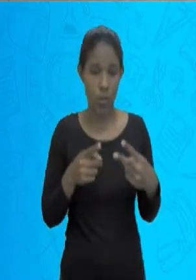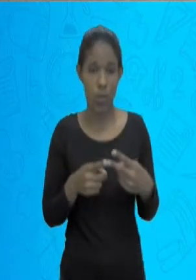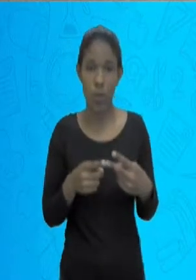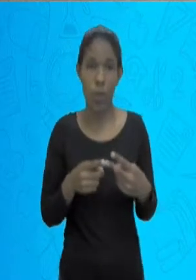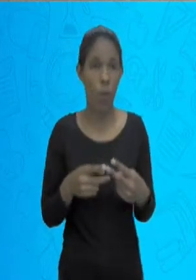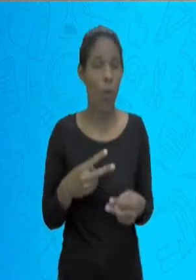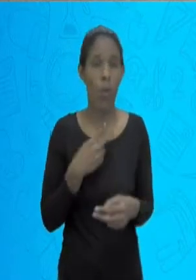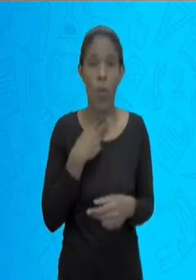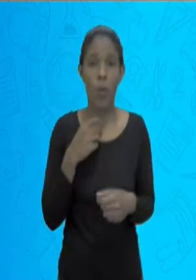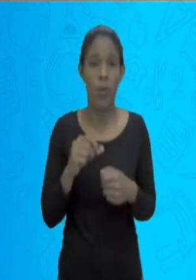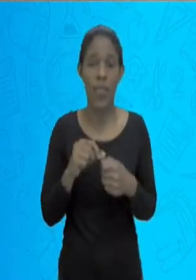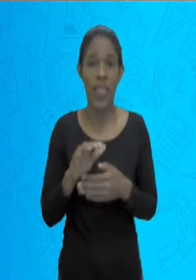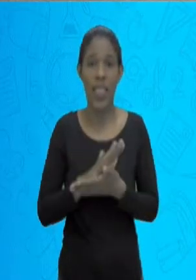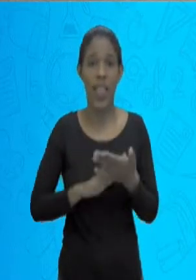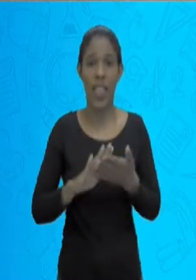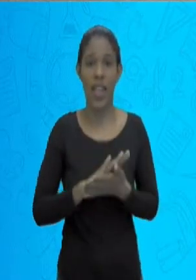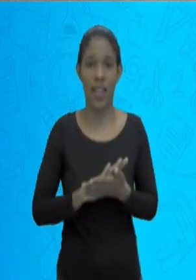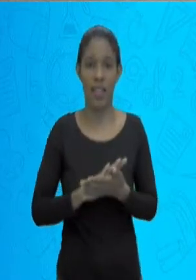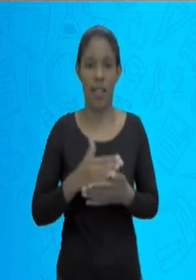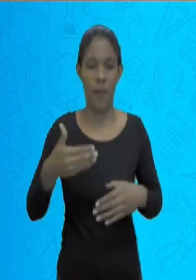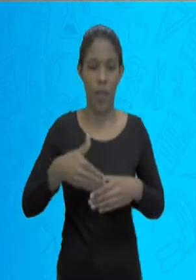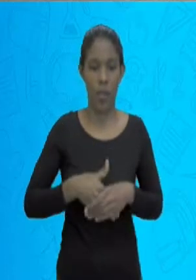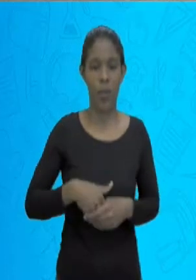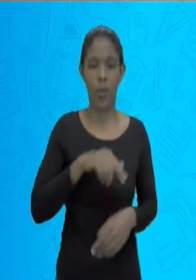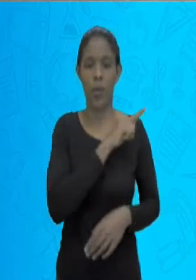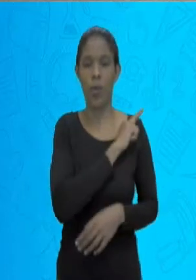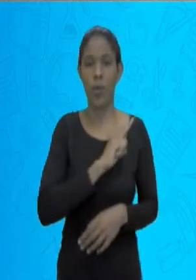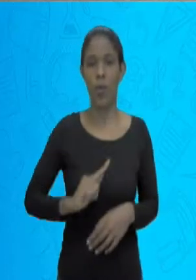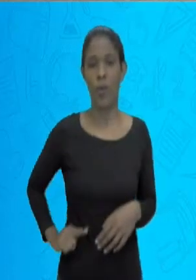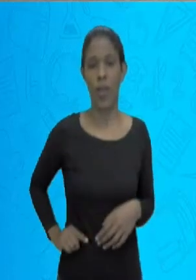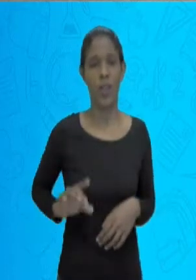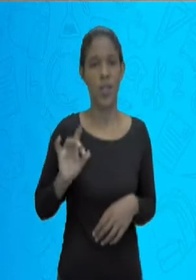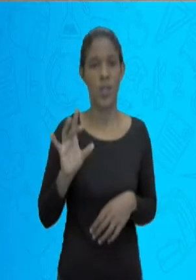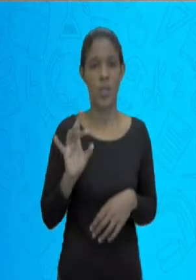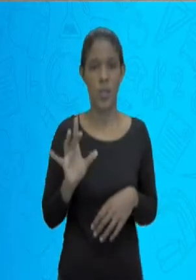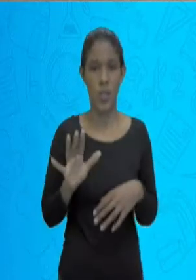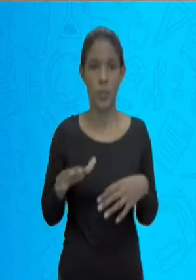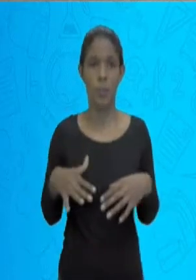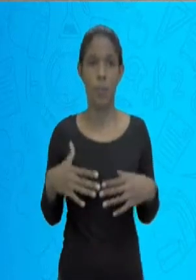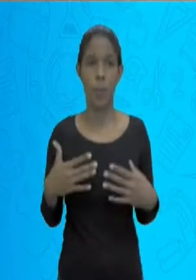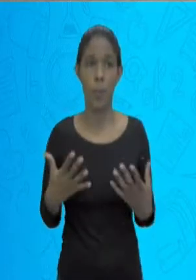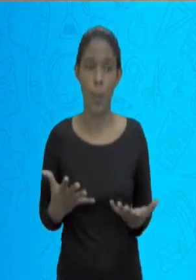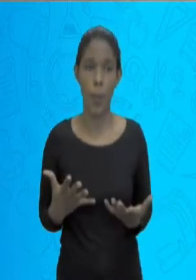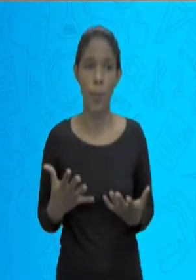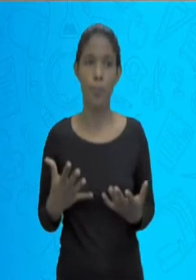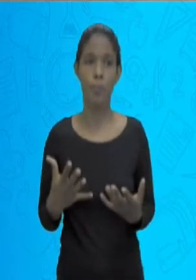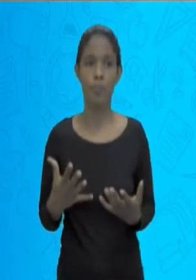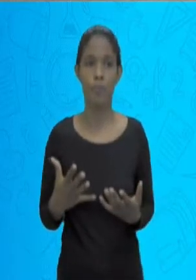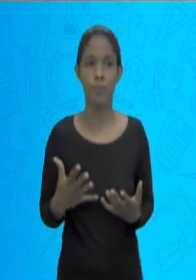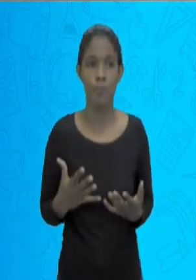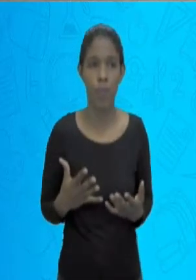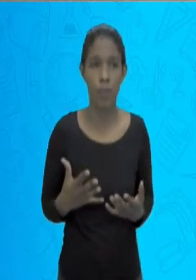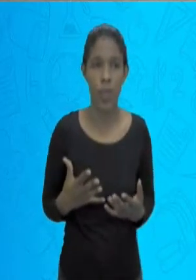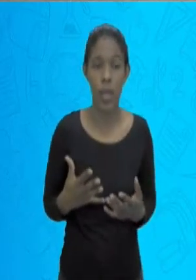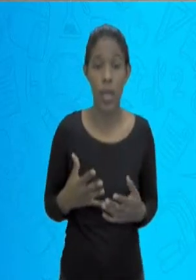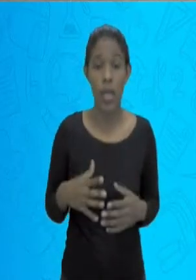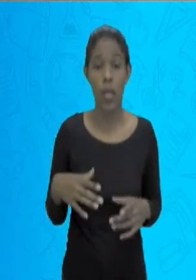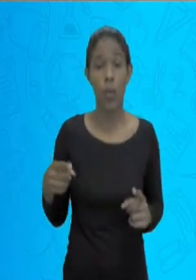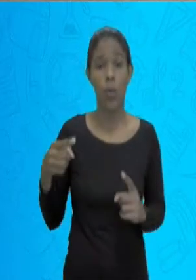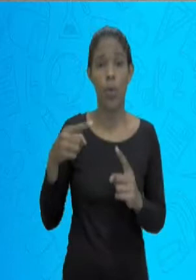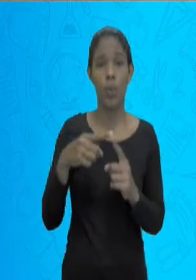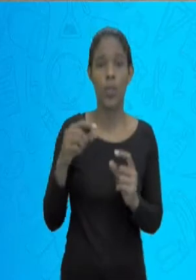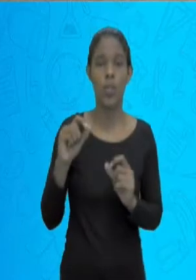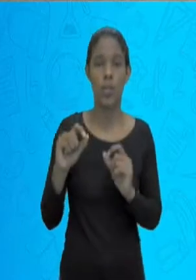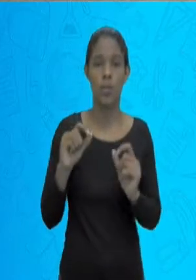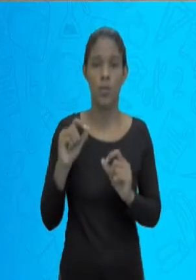representou uma forma de manter as conquistas da burguesia após a Revolução e garantir a soberania